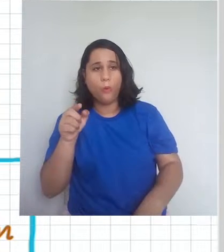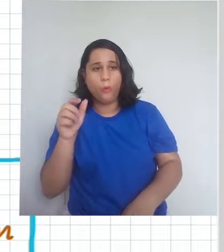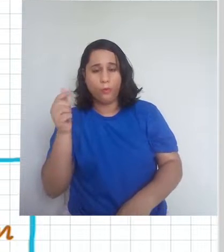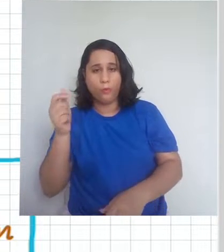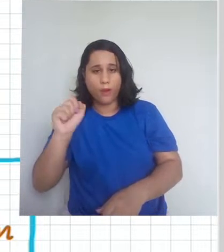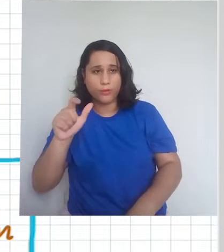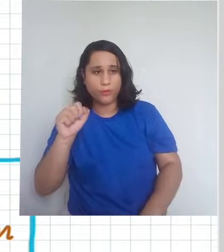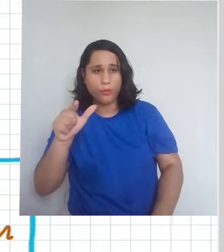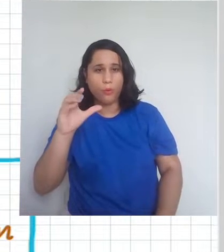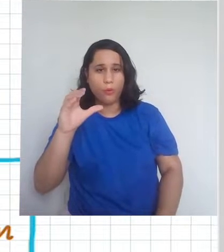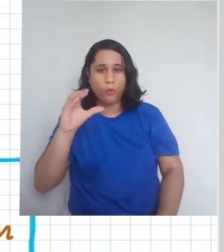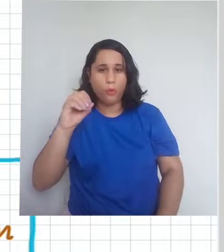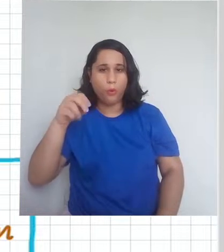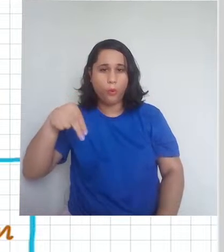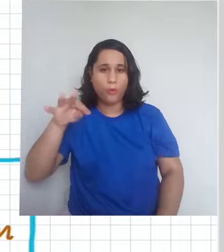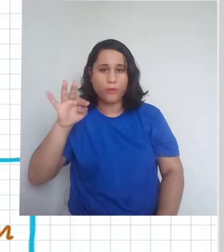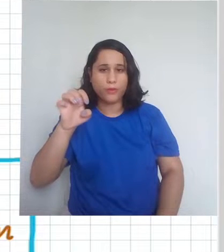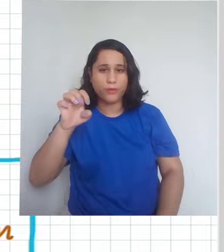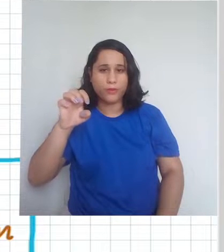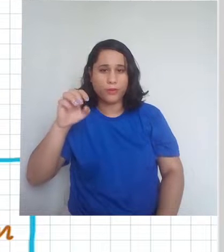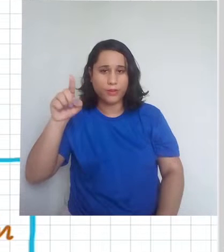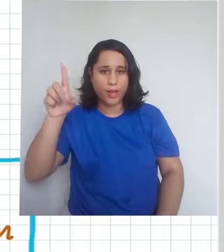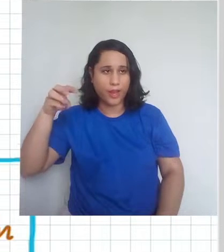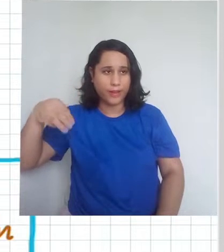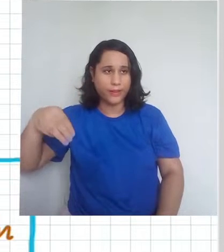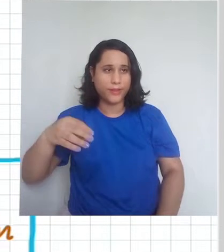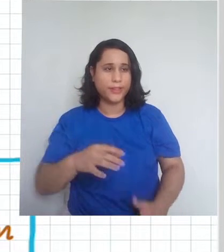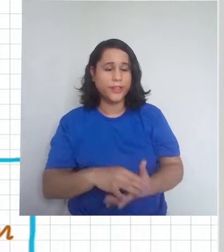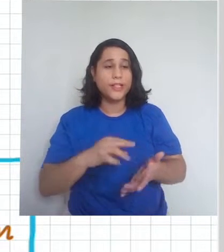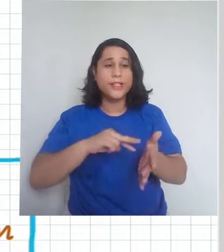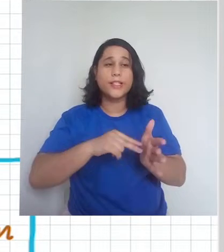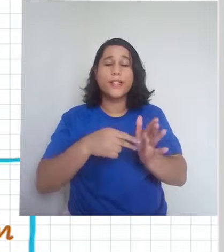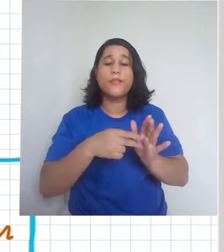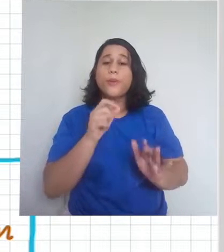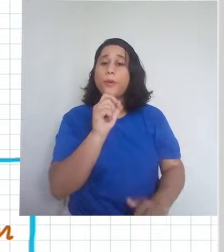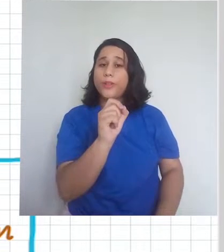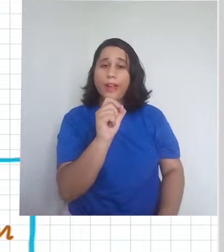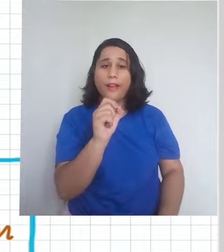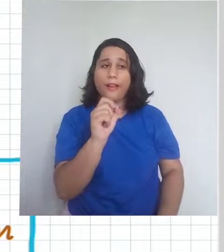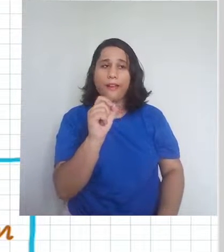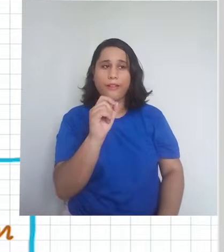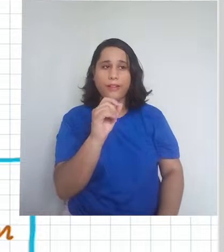aí. Esse está contido, ele significa